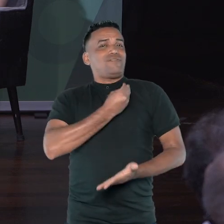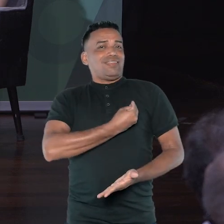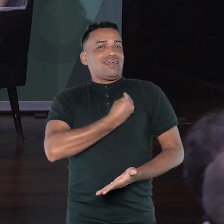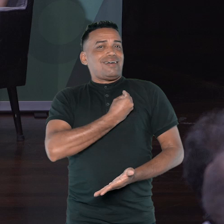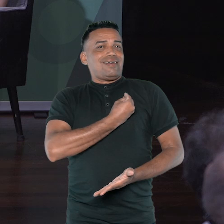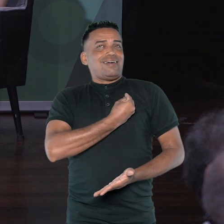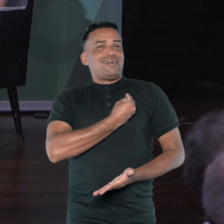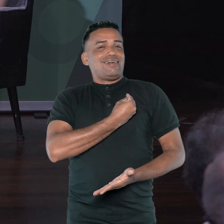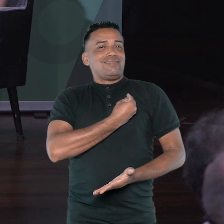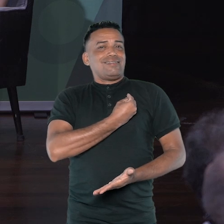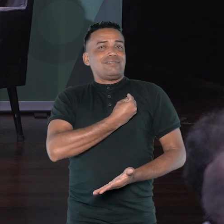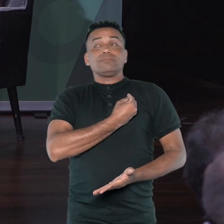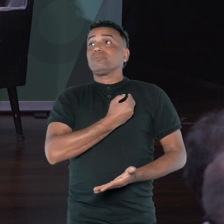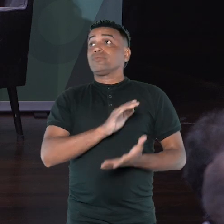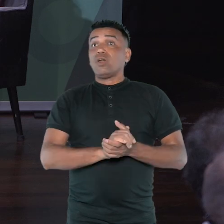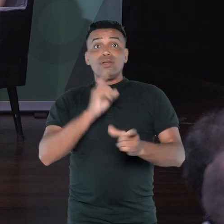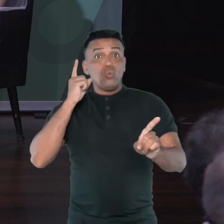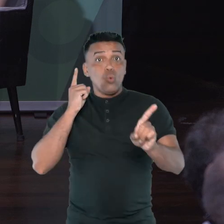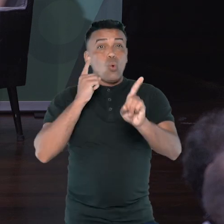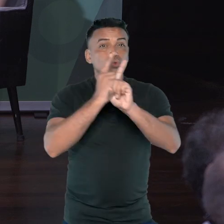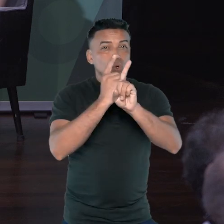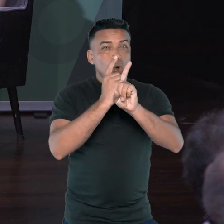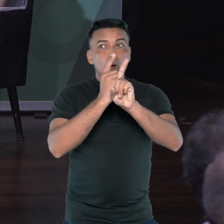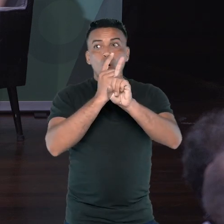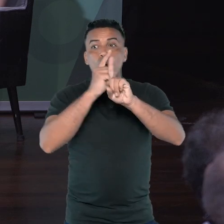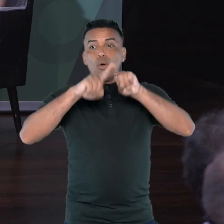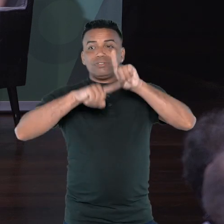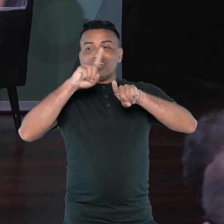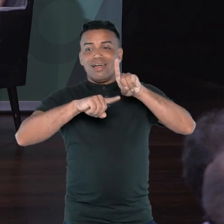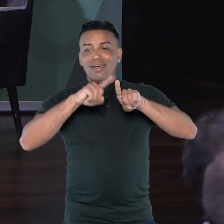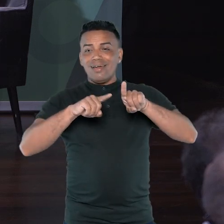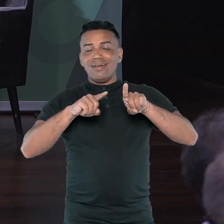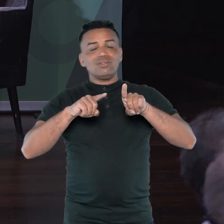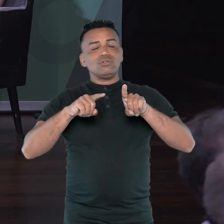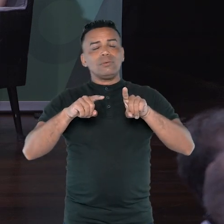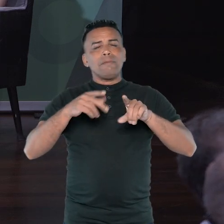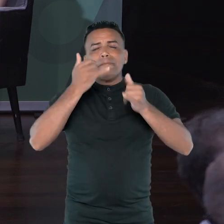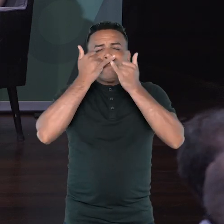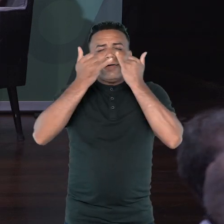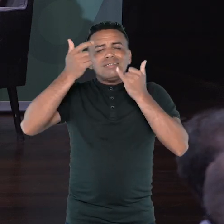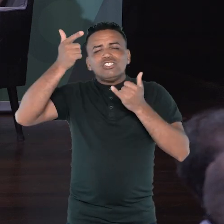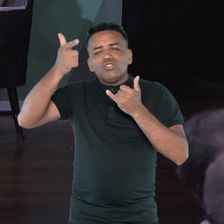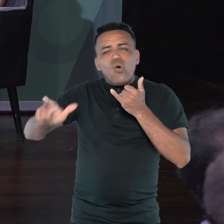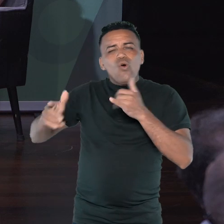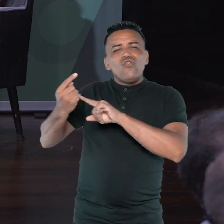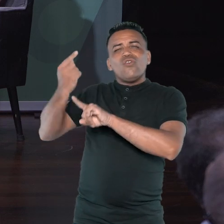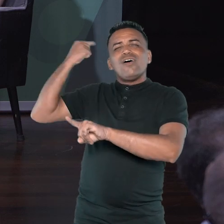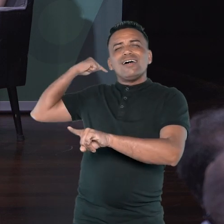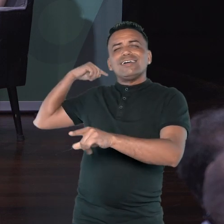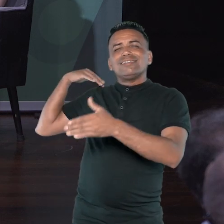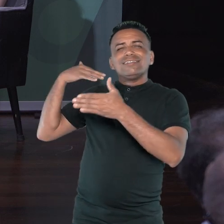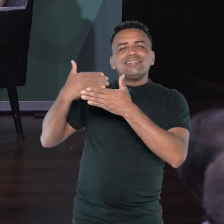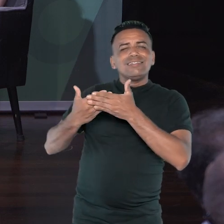de fato, ele encontrou um objeto que tem também um ar de um reencontro, que seja um reencontro